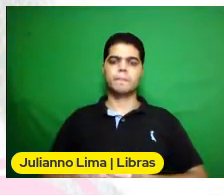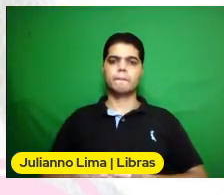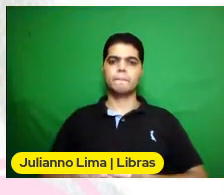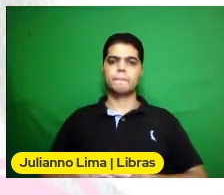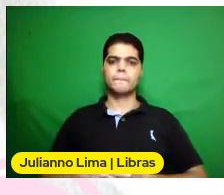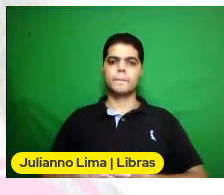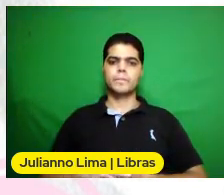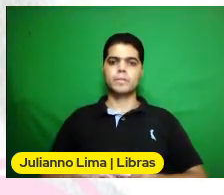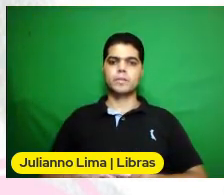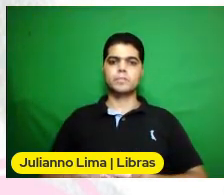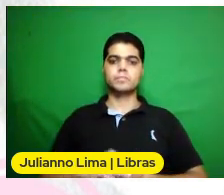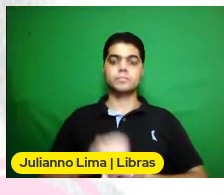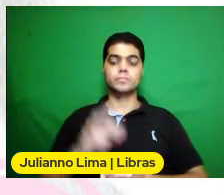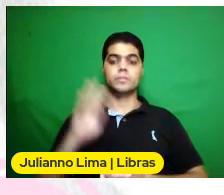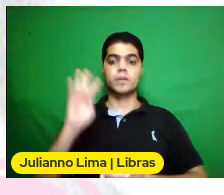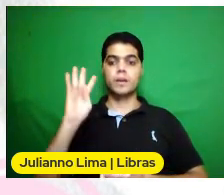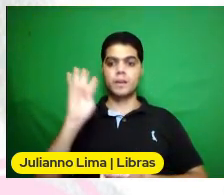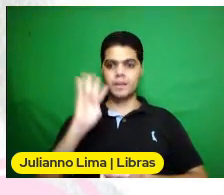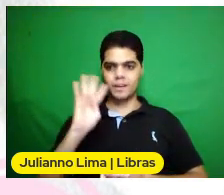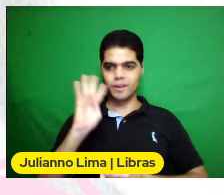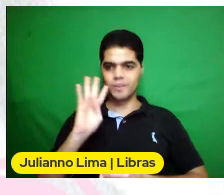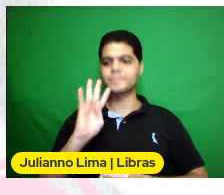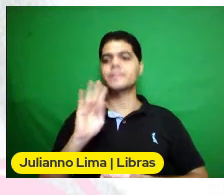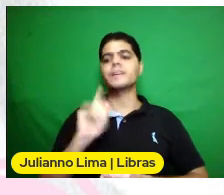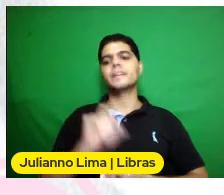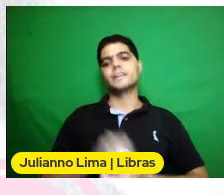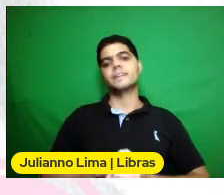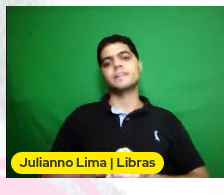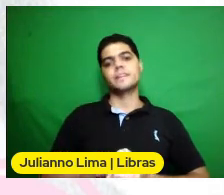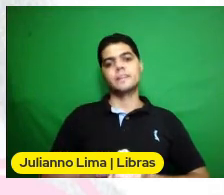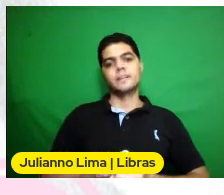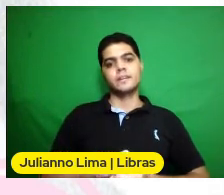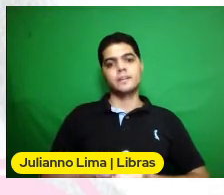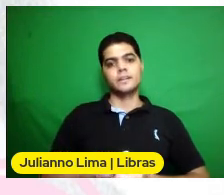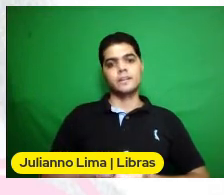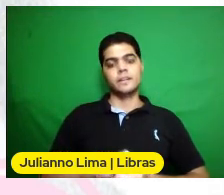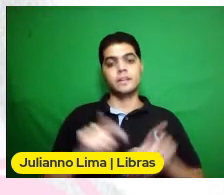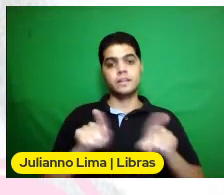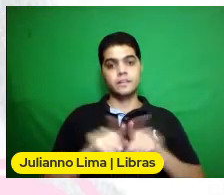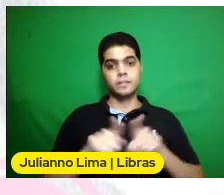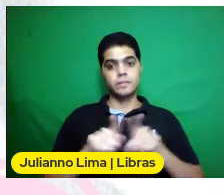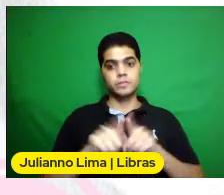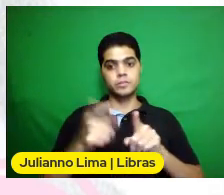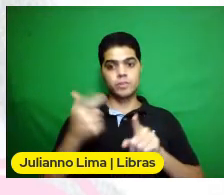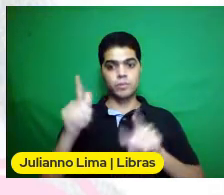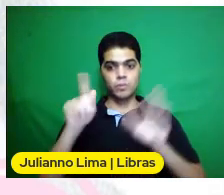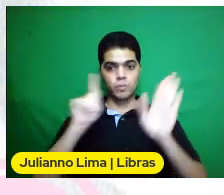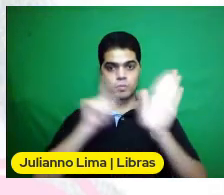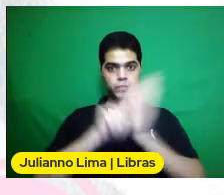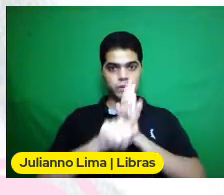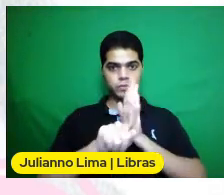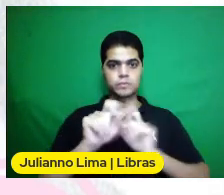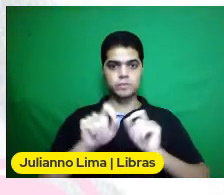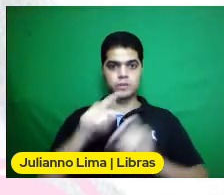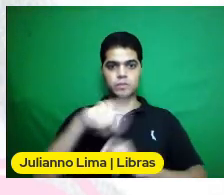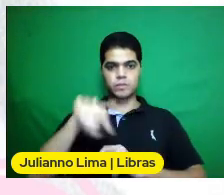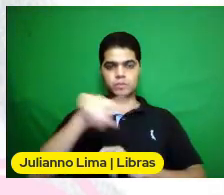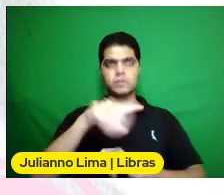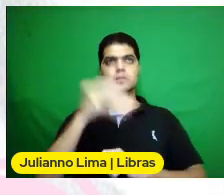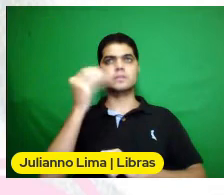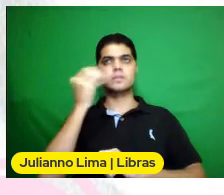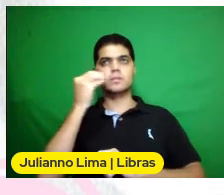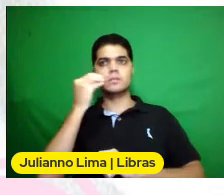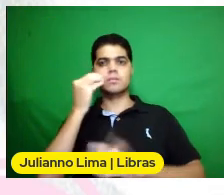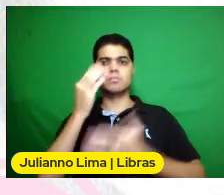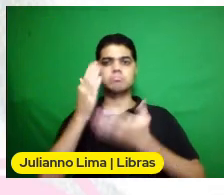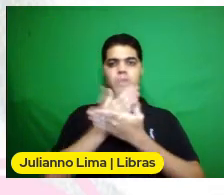Tá legal, Antônio. A gente, uma outra pergunta é: vocês tentaram algum streaming, né,